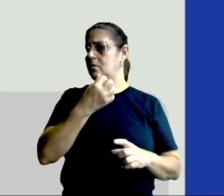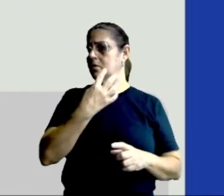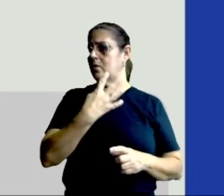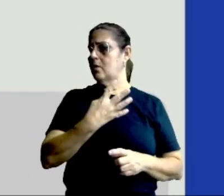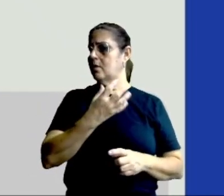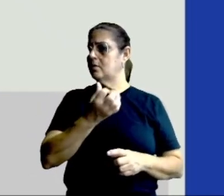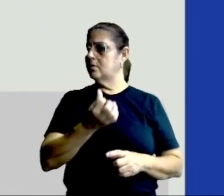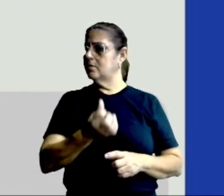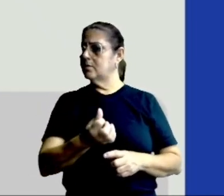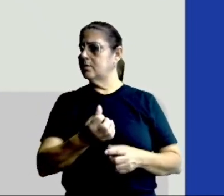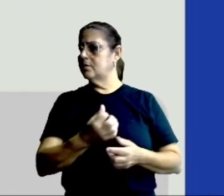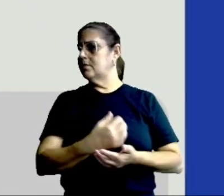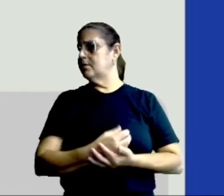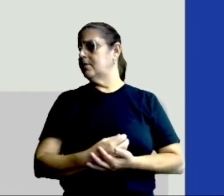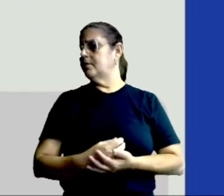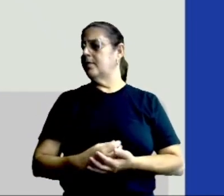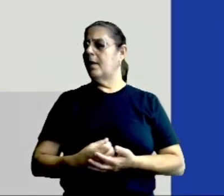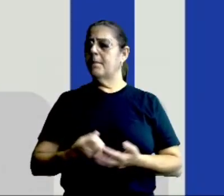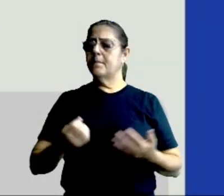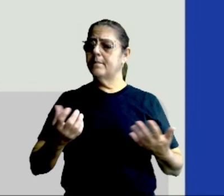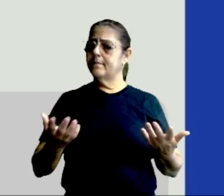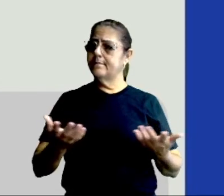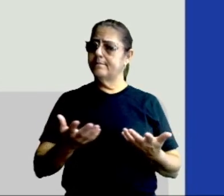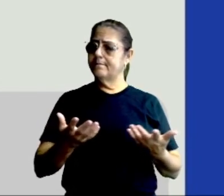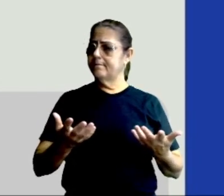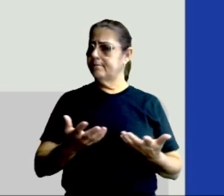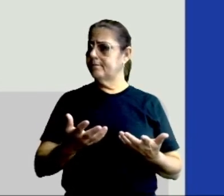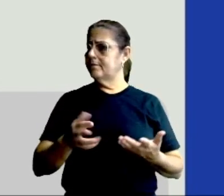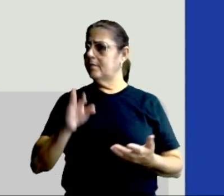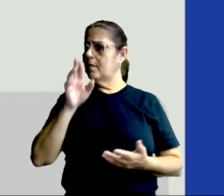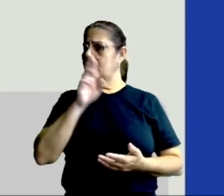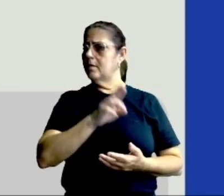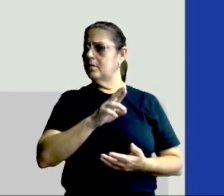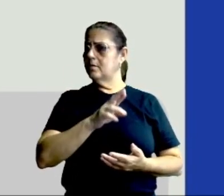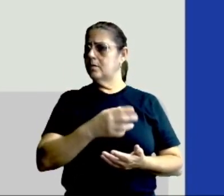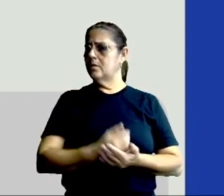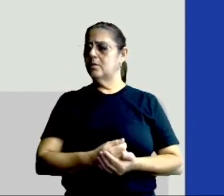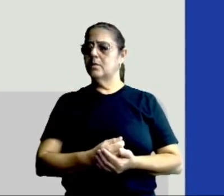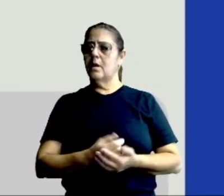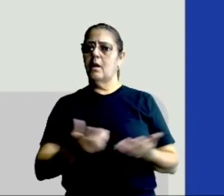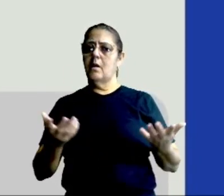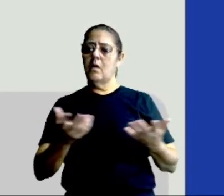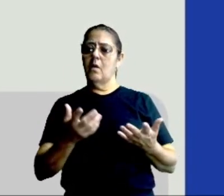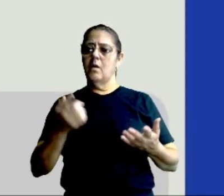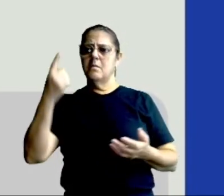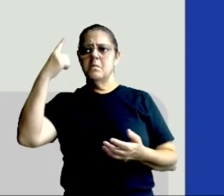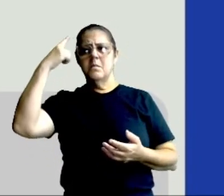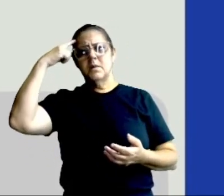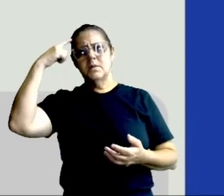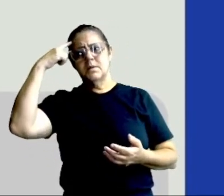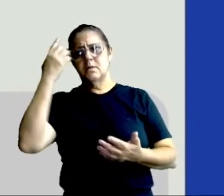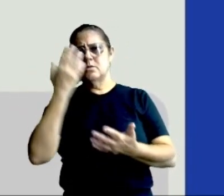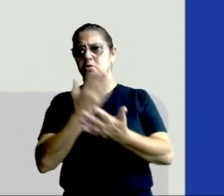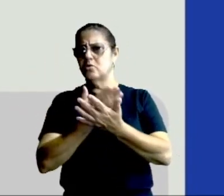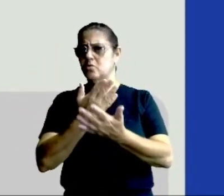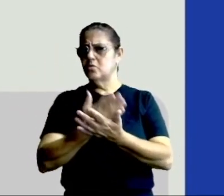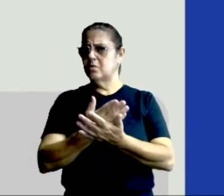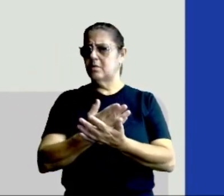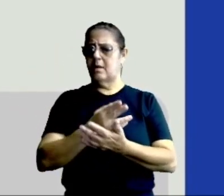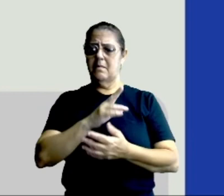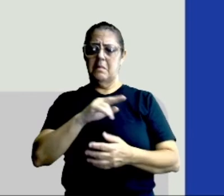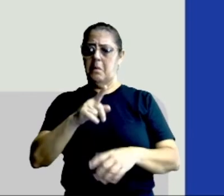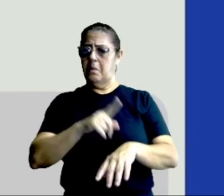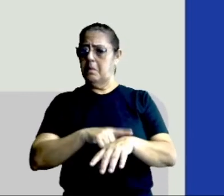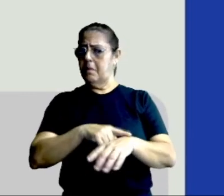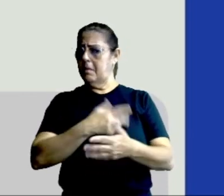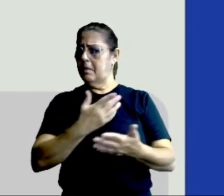parágrafo correto bom resposta conferida Vamos à reflexão estudar não é